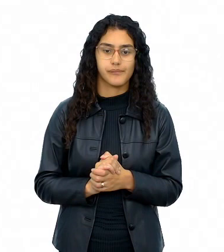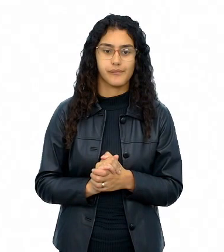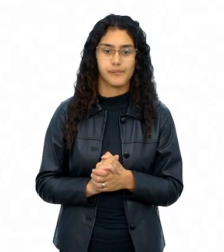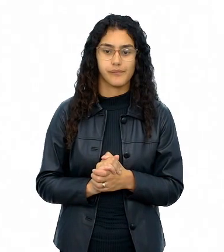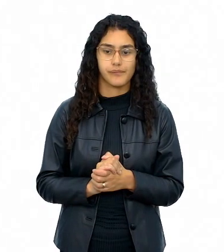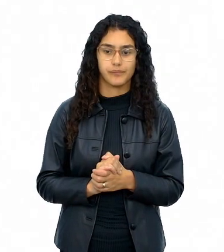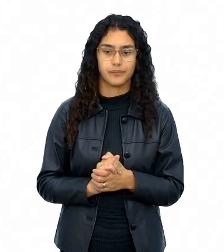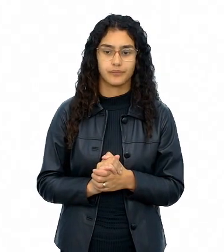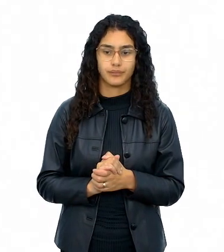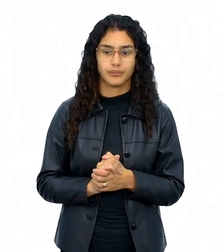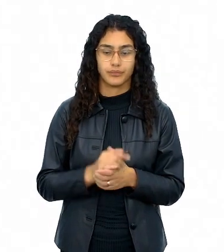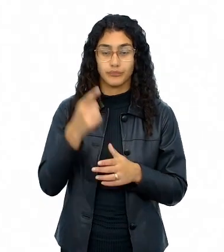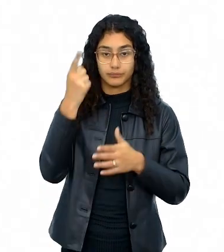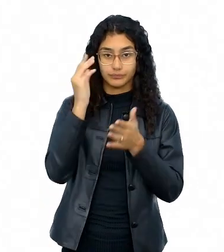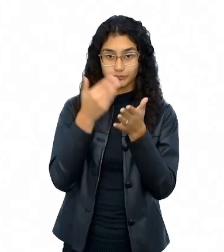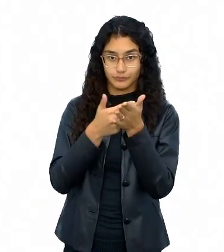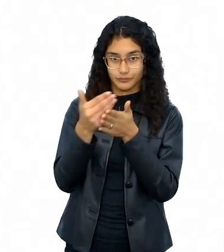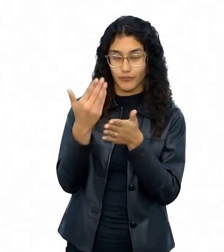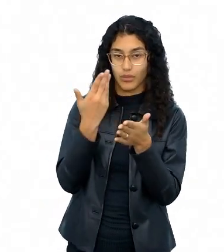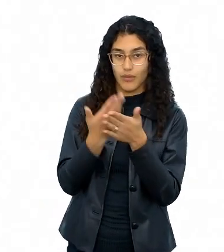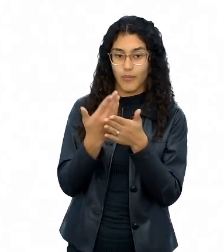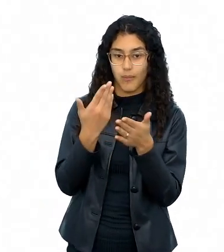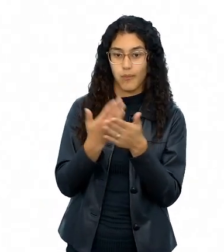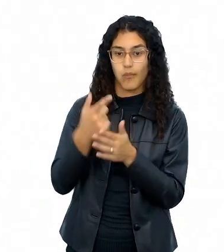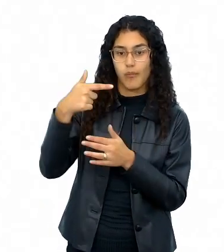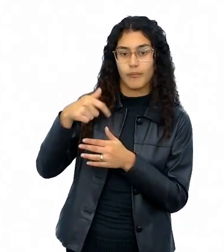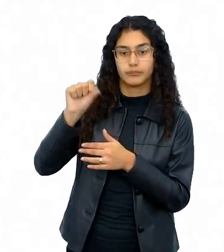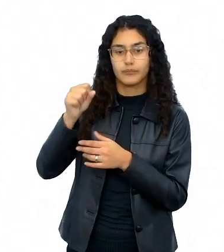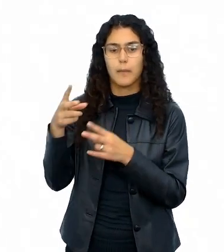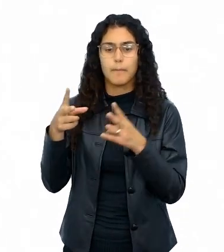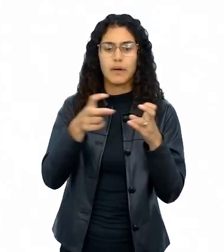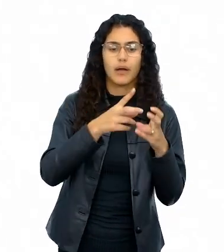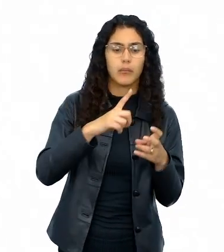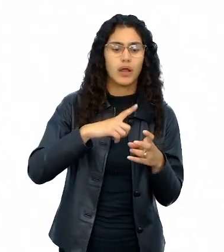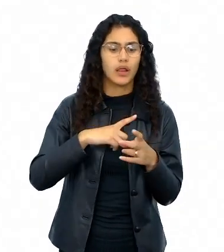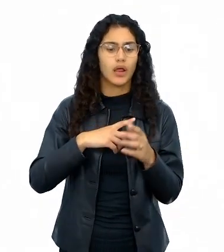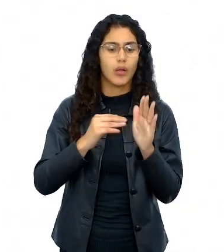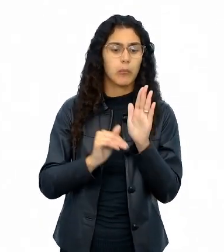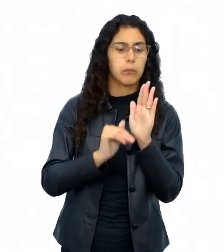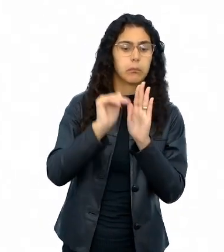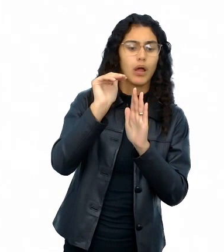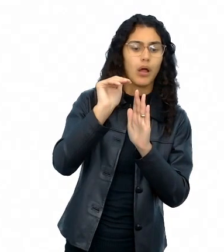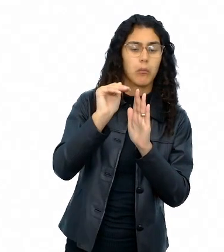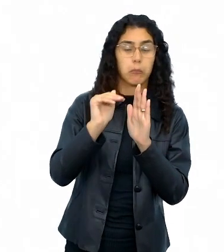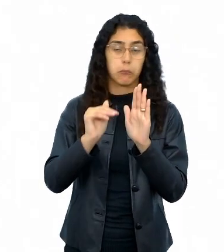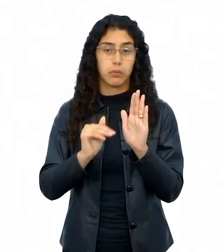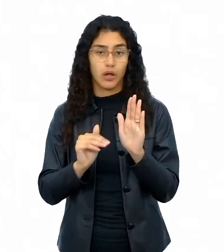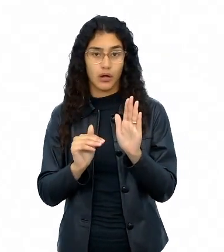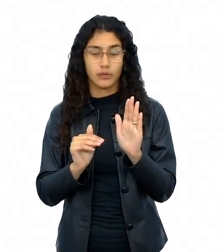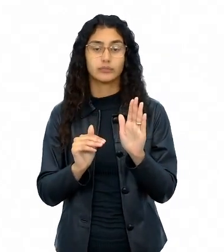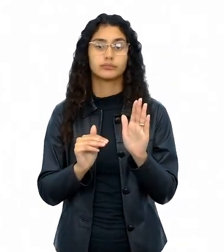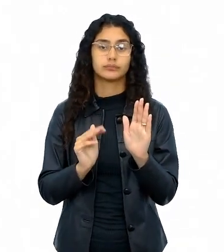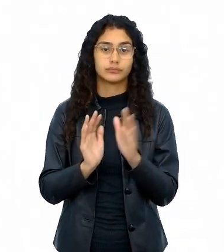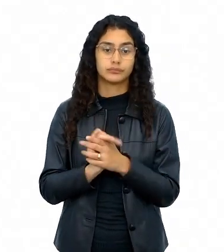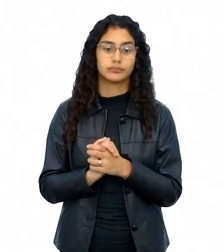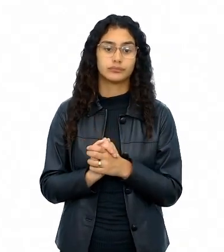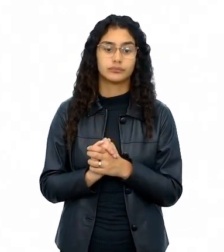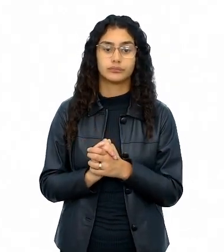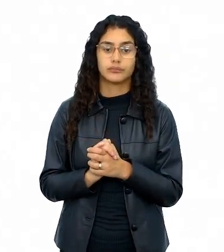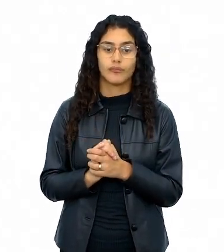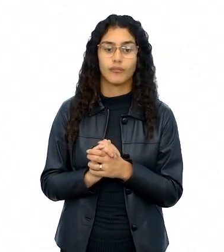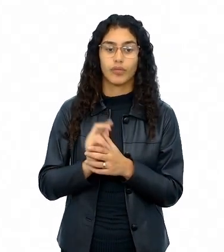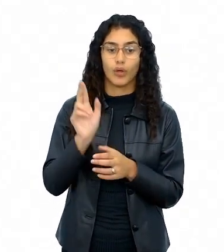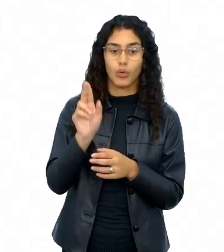Fala, antes de começar a aula 7 e 8, dá uma olhada no crescimento e decrescimento da